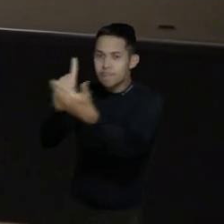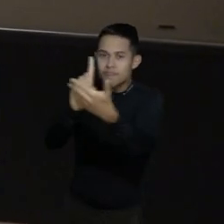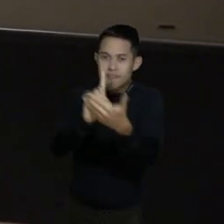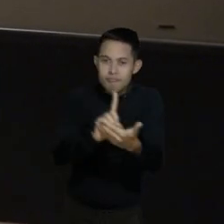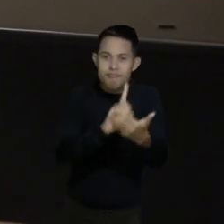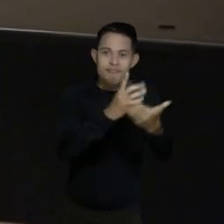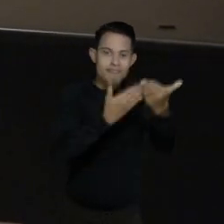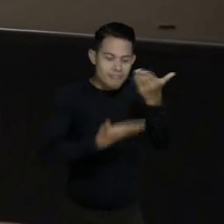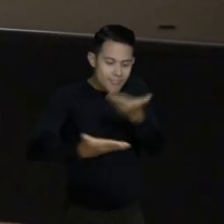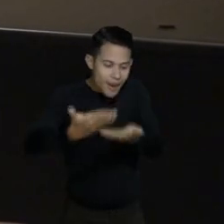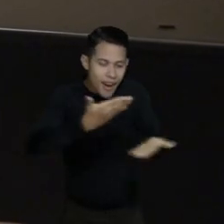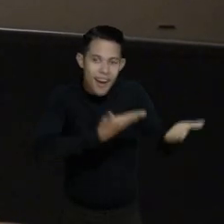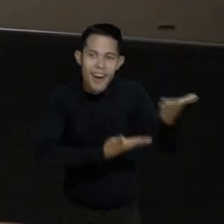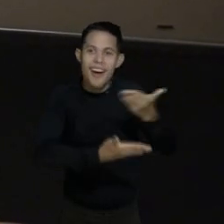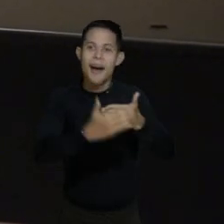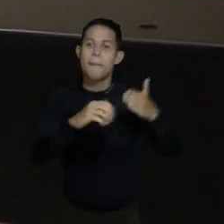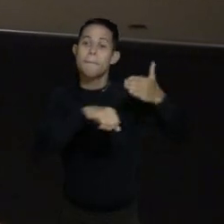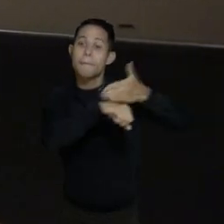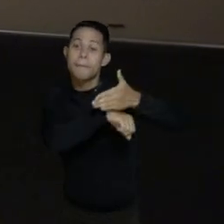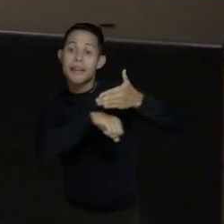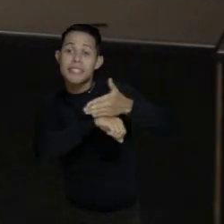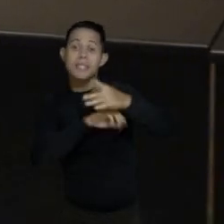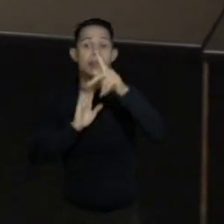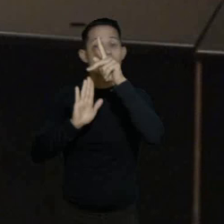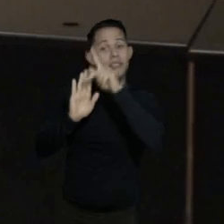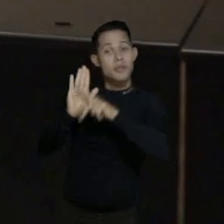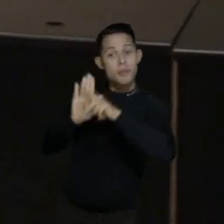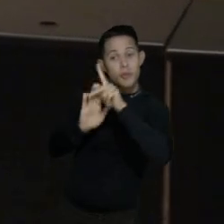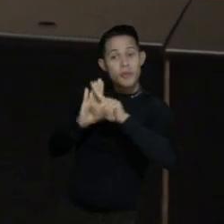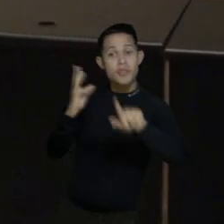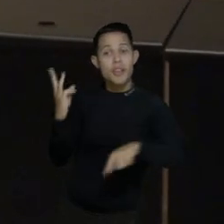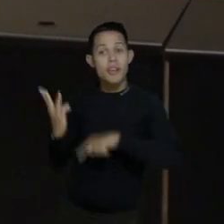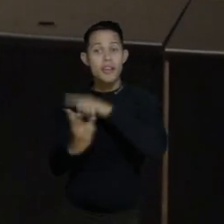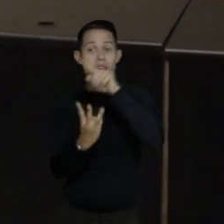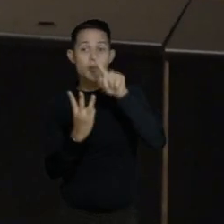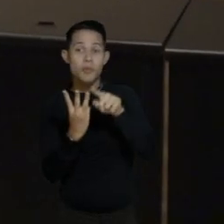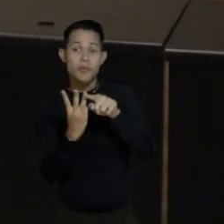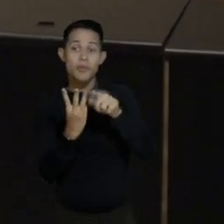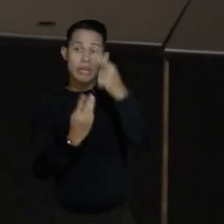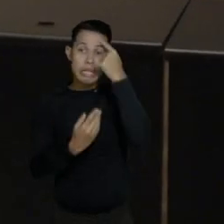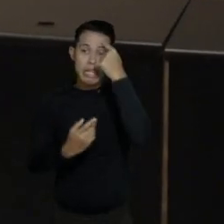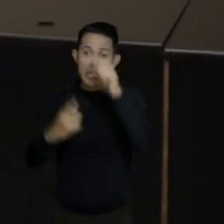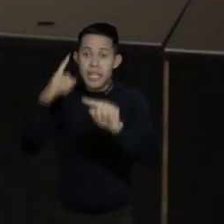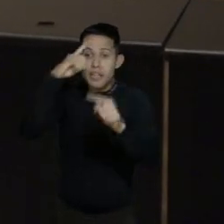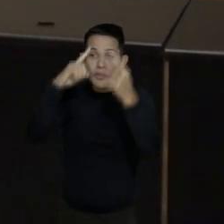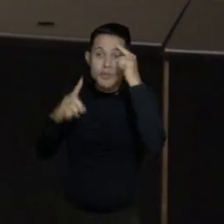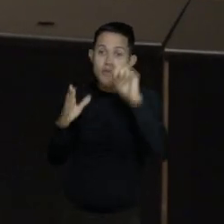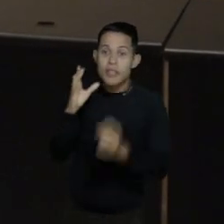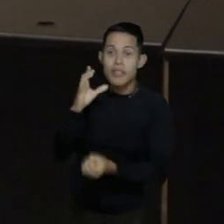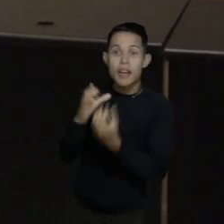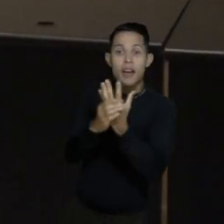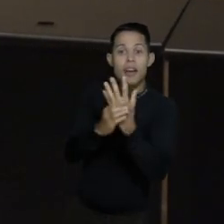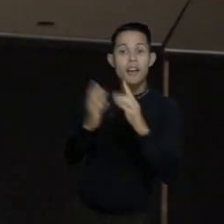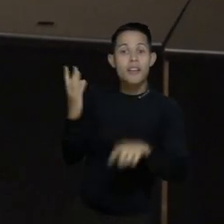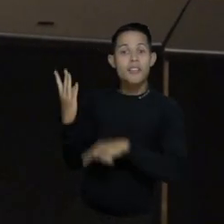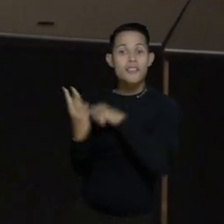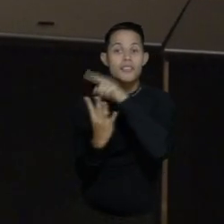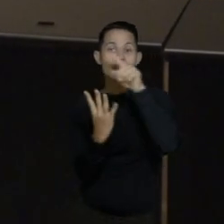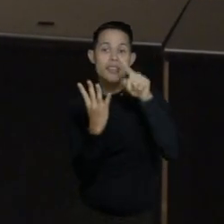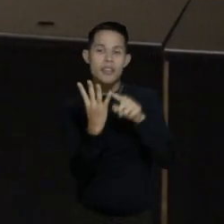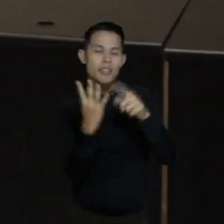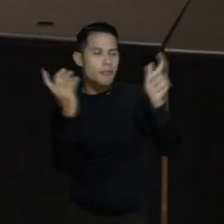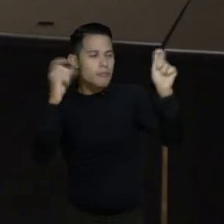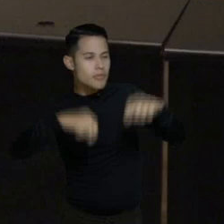participação que ele faz em projetos ou a criatividade ou a capacidade de transformar aquele